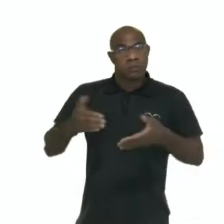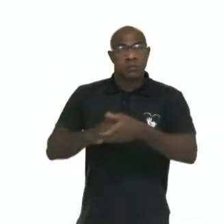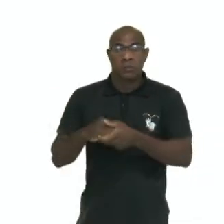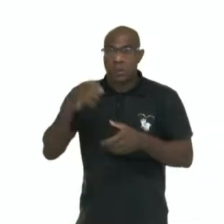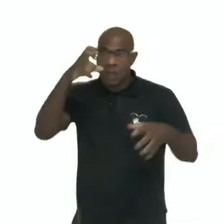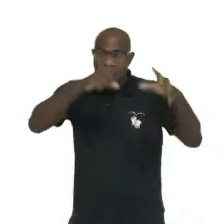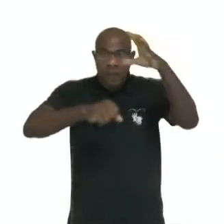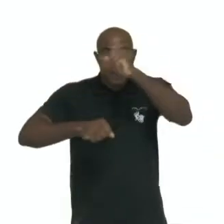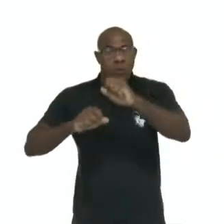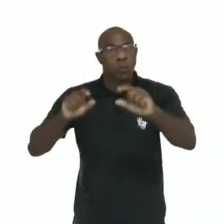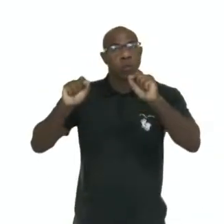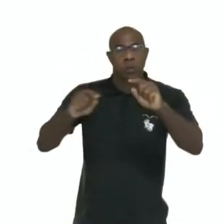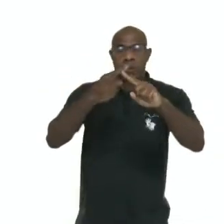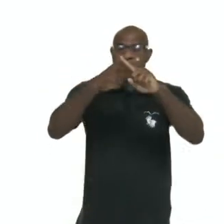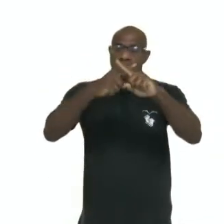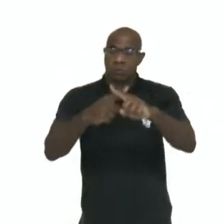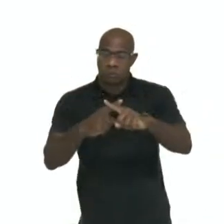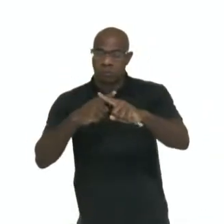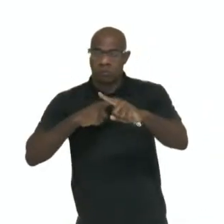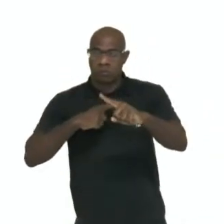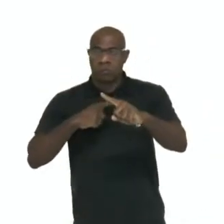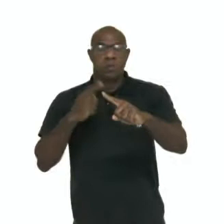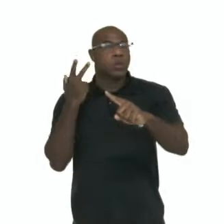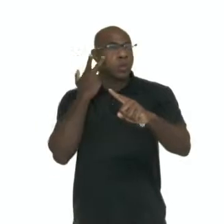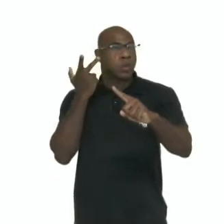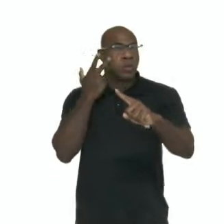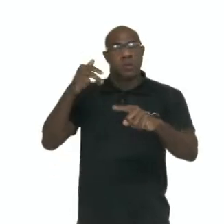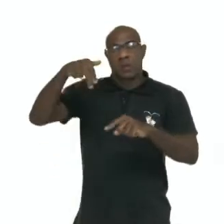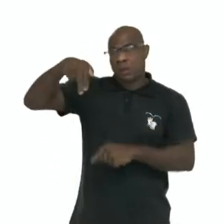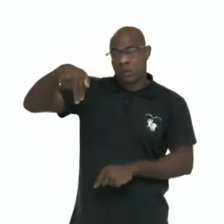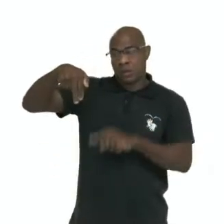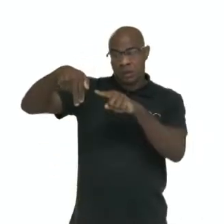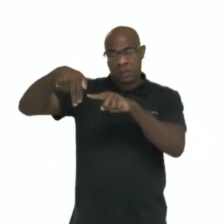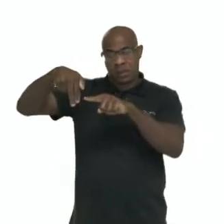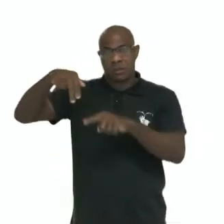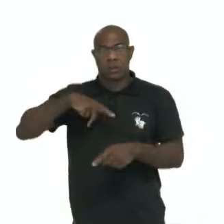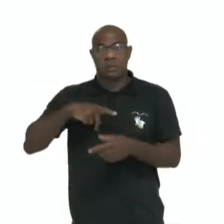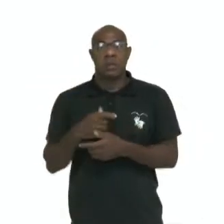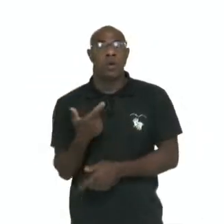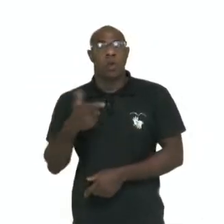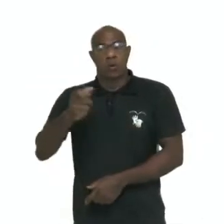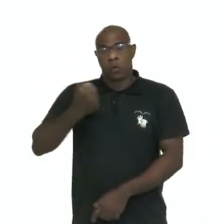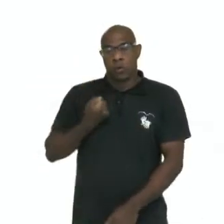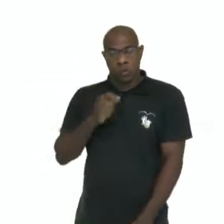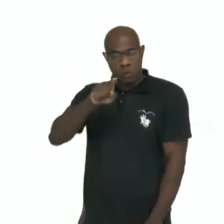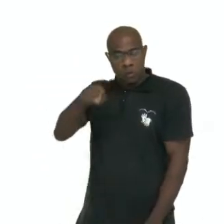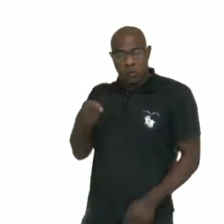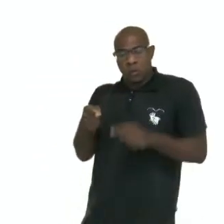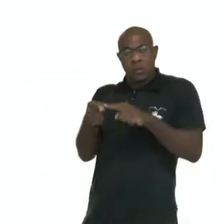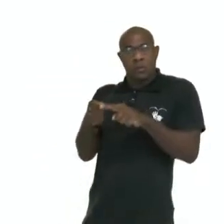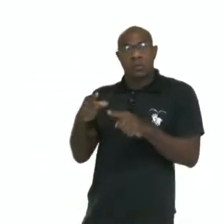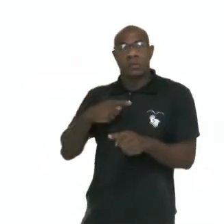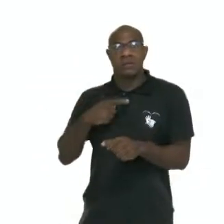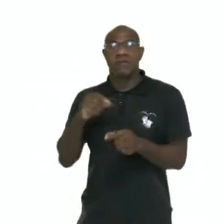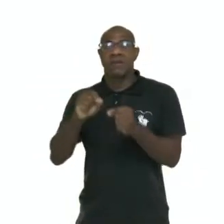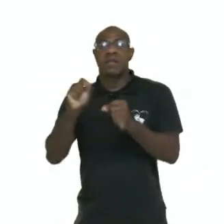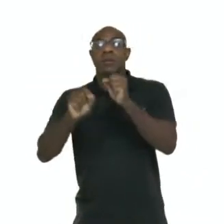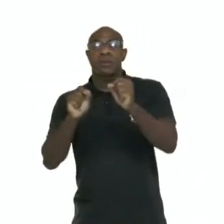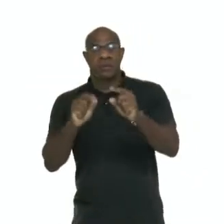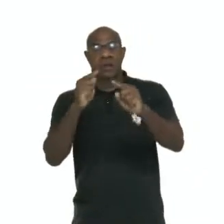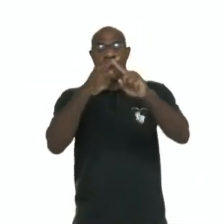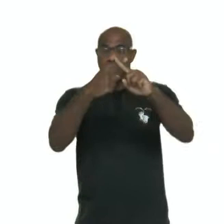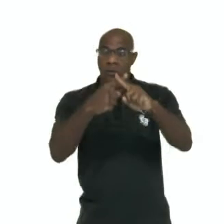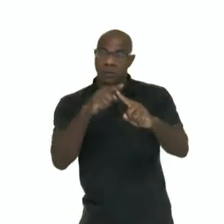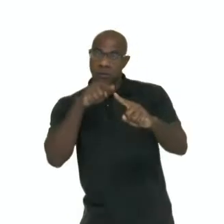na multiplicação de um número natural por outro decimal, o que nós fazemos? Efetuamos a